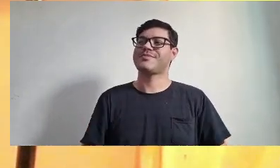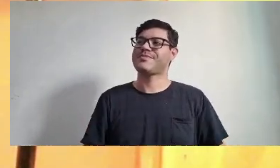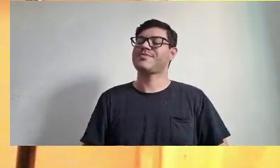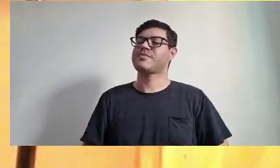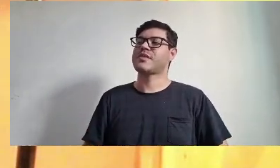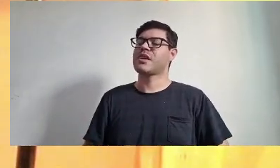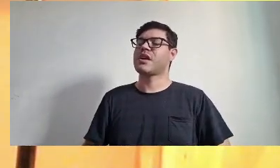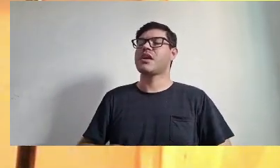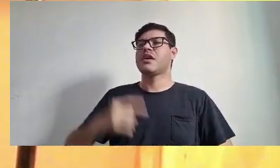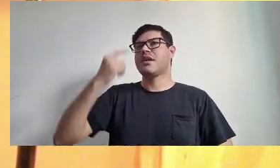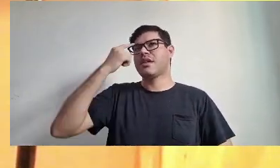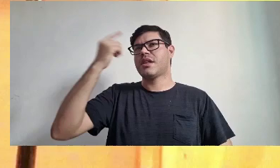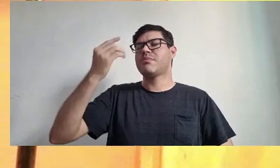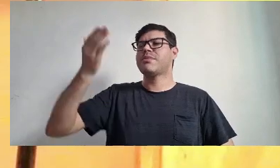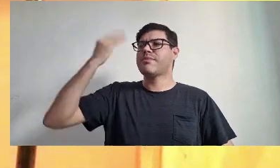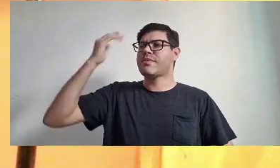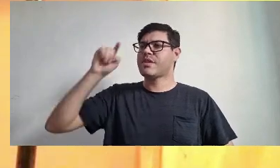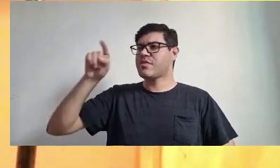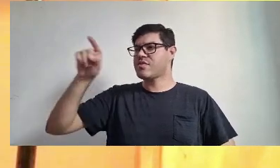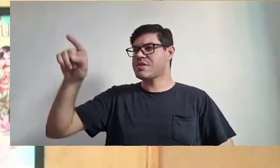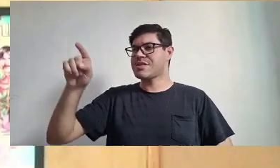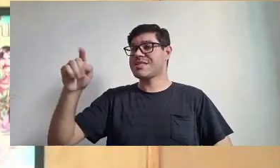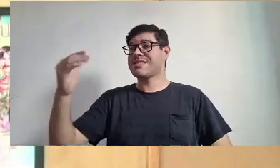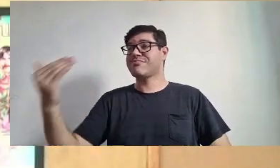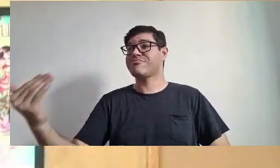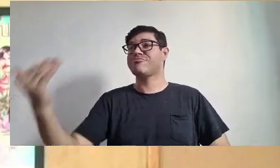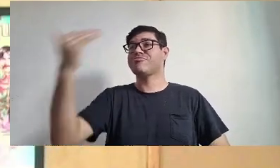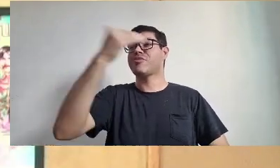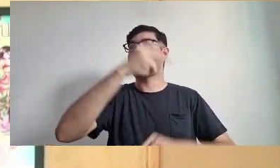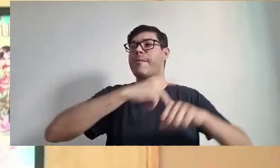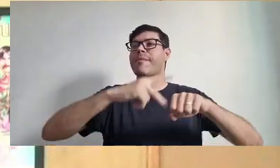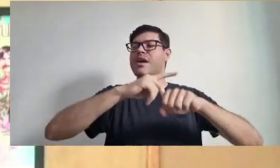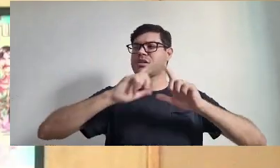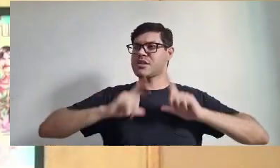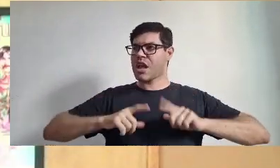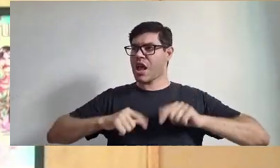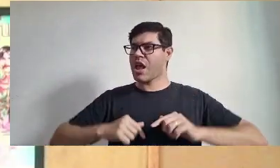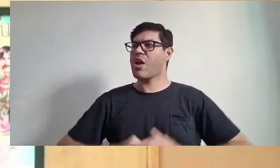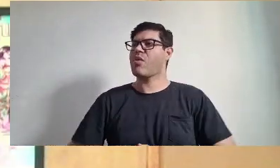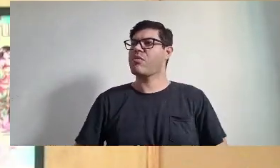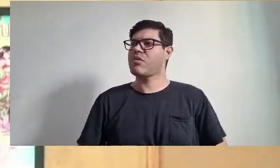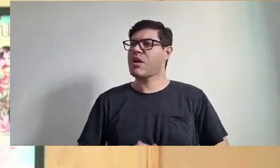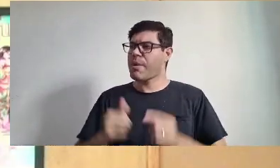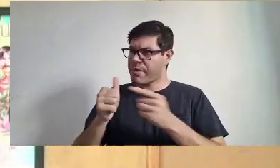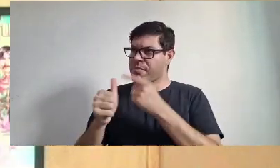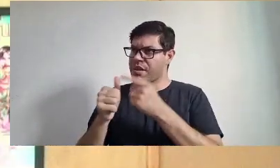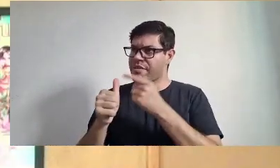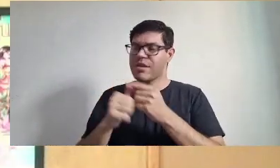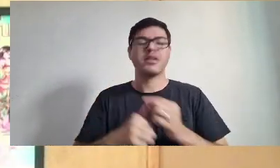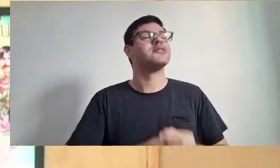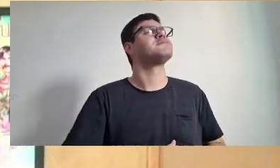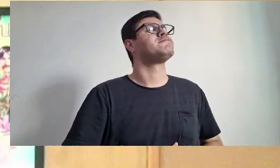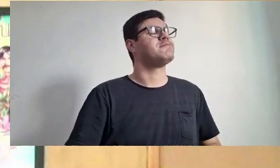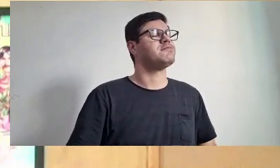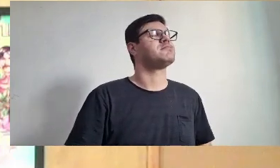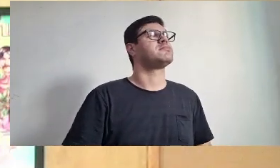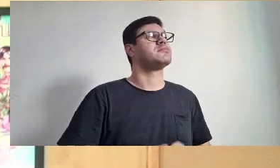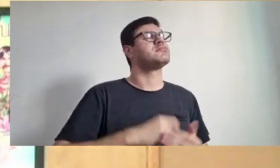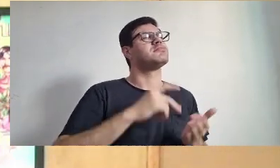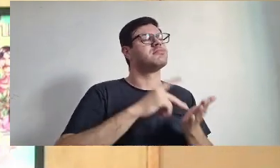Israel. E já fui 3 vezes a Israel. Acho que foi a primeira vez naquela época que o senhor tinha. Foi, eu acho